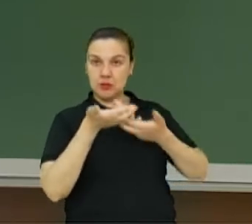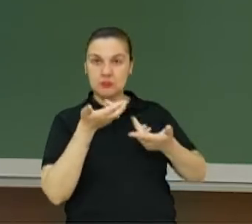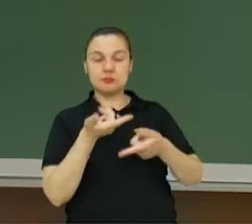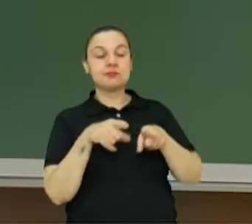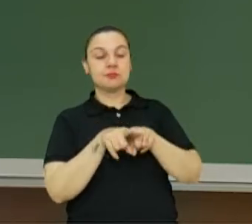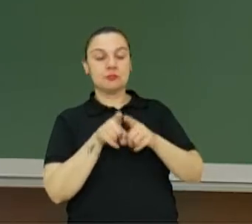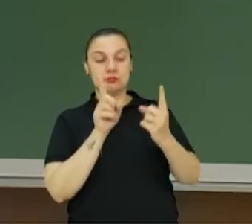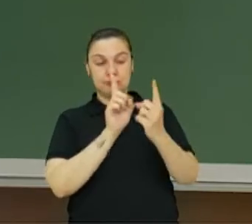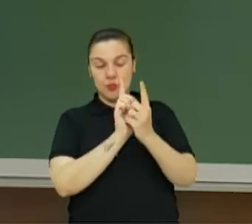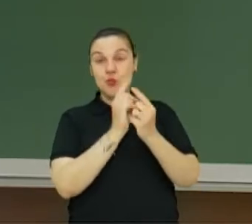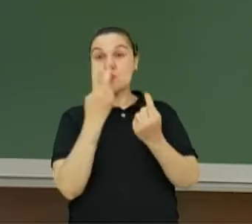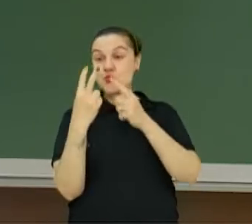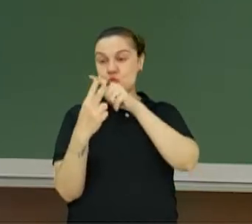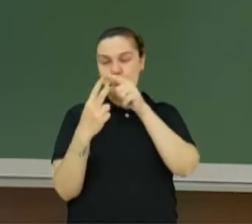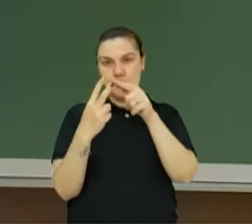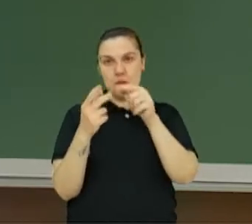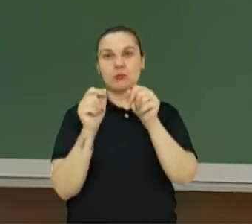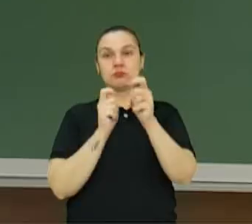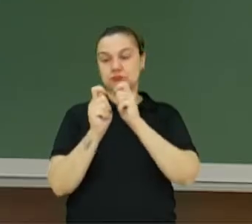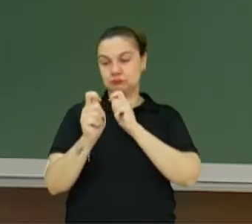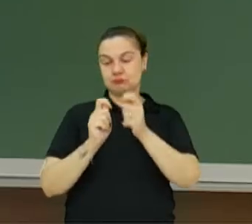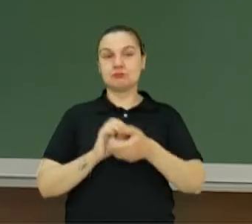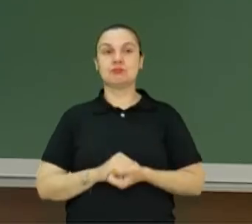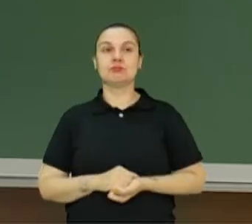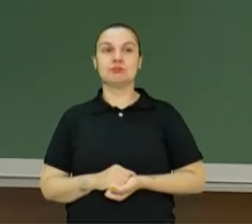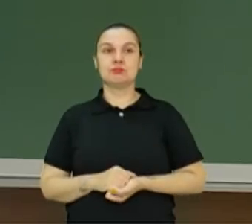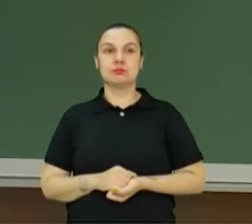né, vão fazer os dois esse tratamento.